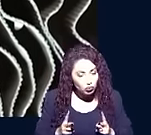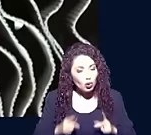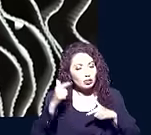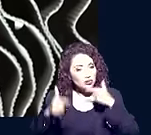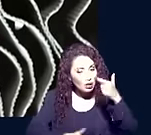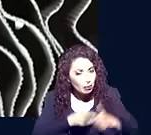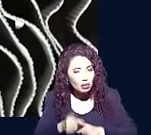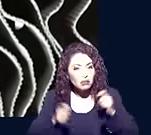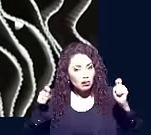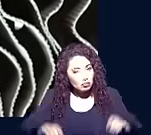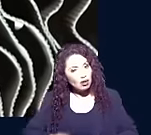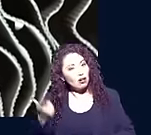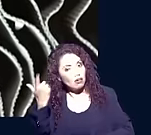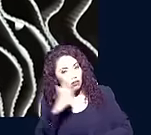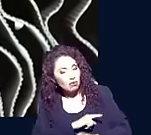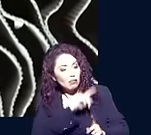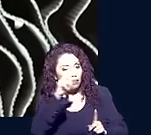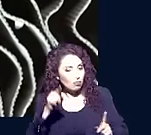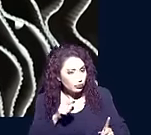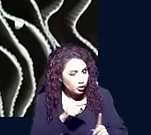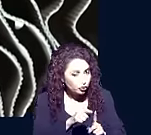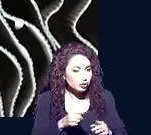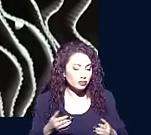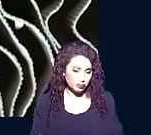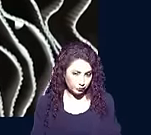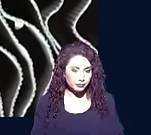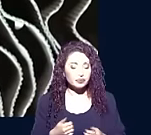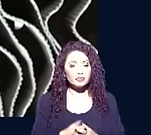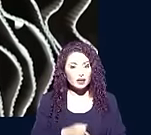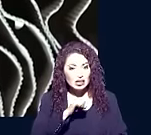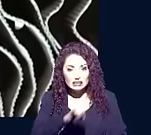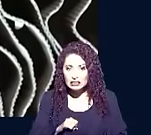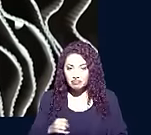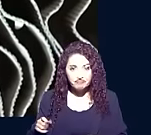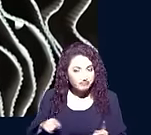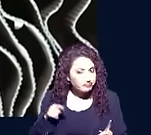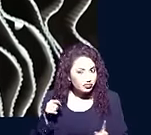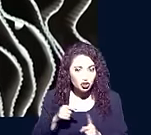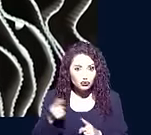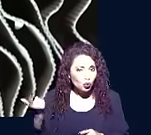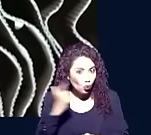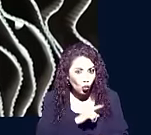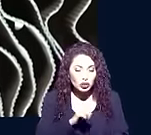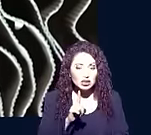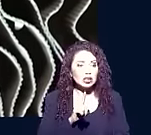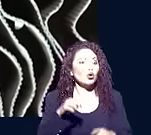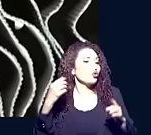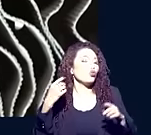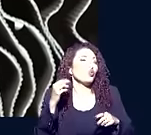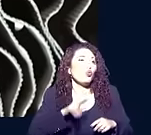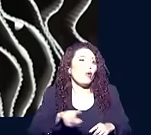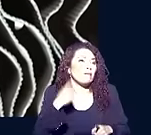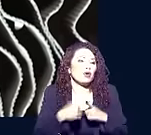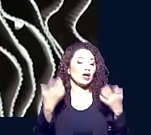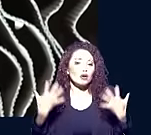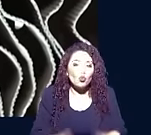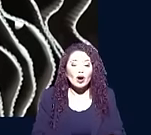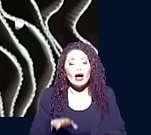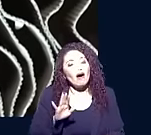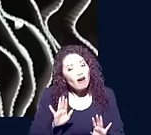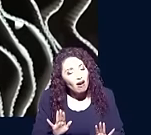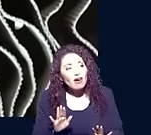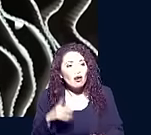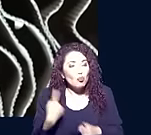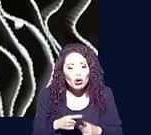atingir se não atingir não é e eh porque não quer é porque não conseguiu mesmo e se não conseguir mesmo tem as